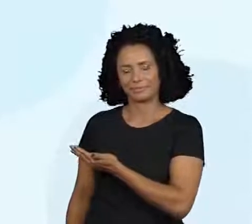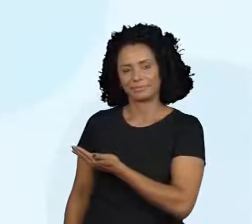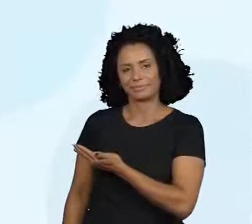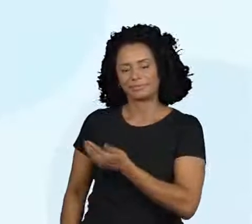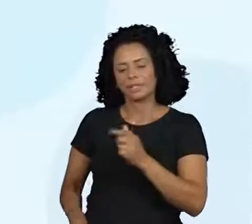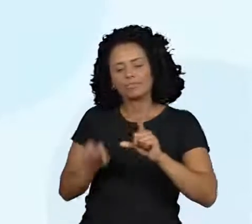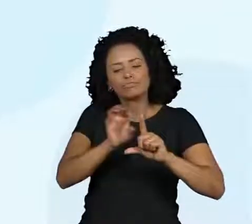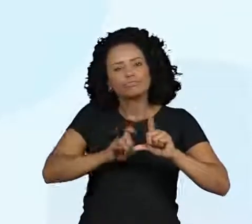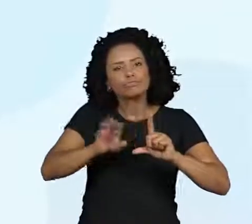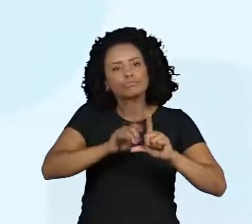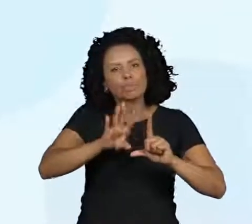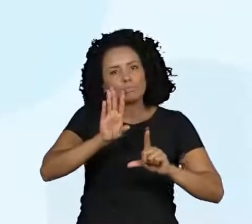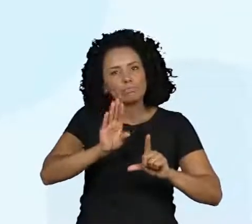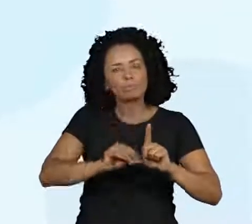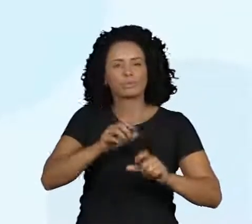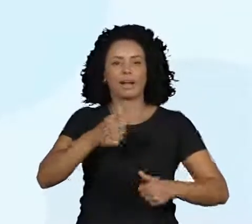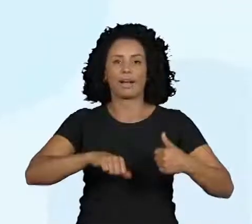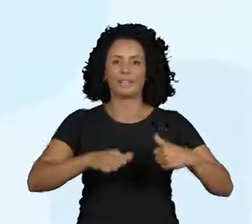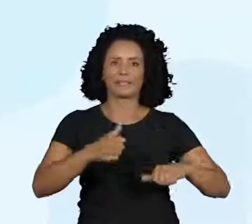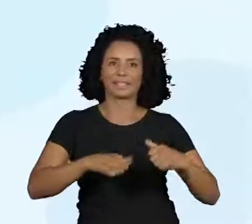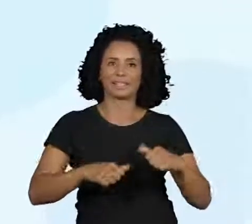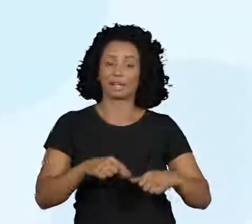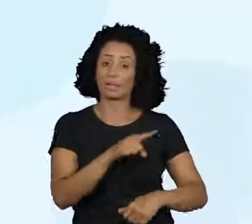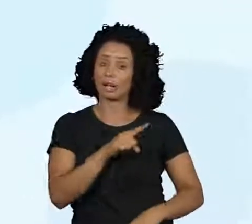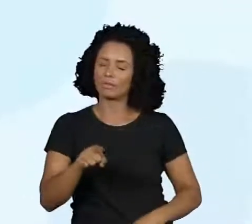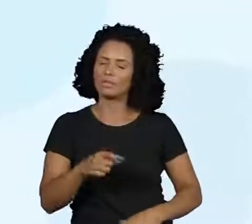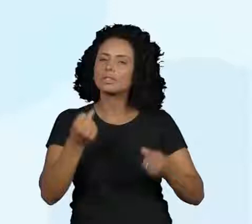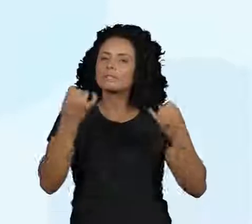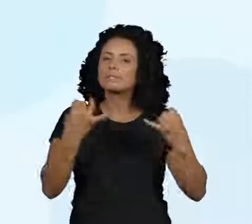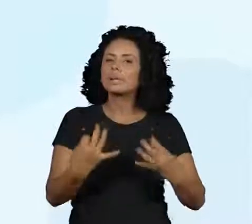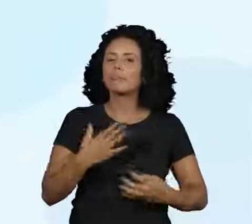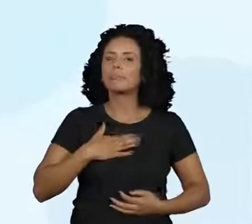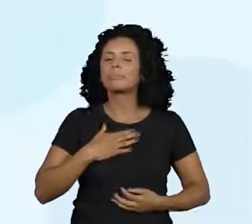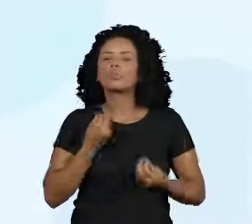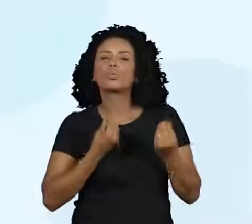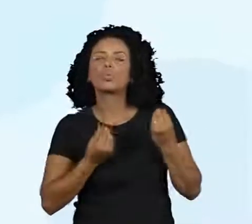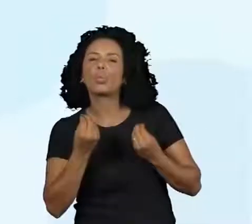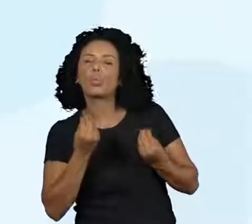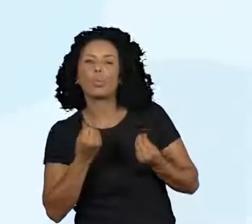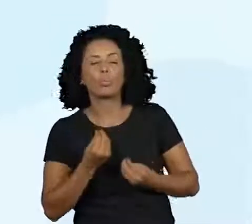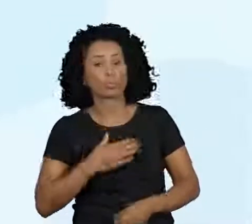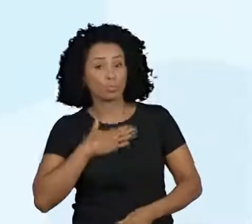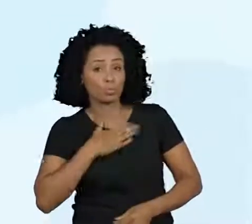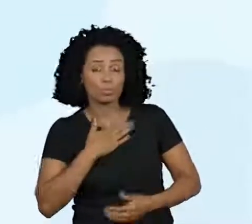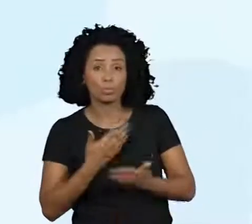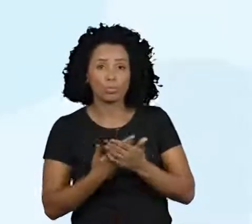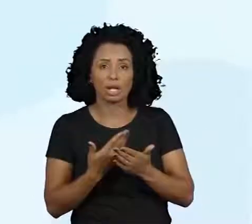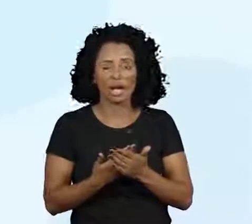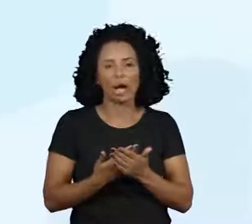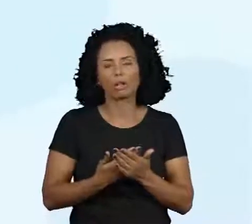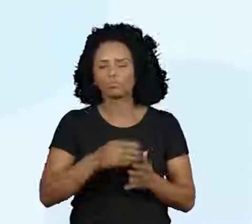e o formulário de avaliação para vocês me contarem o que acharam aí de construir e